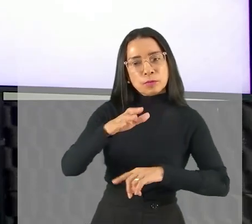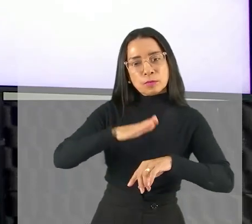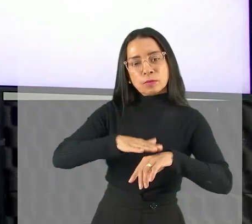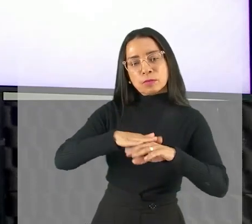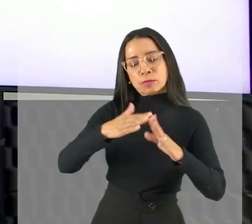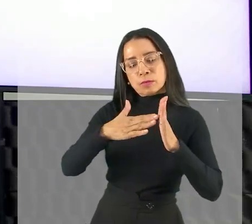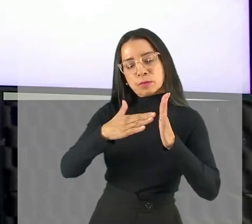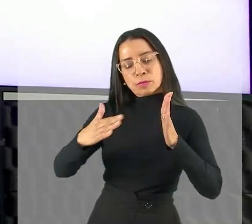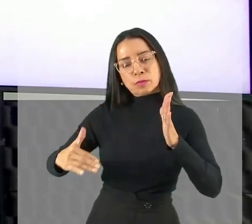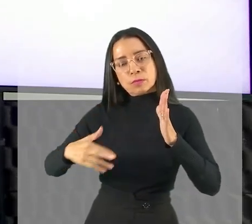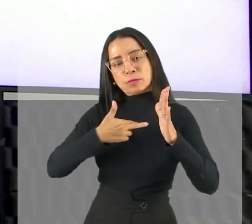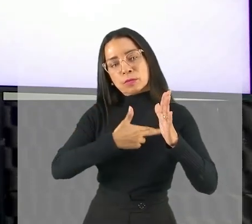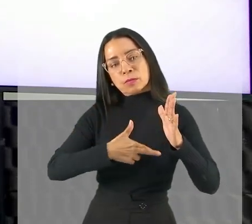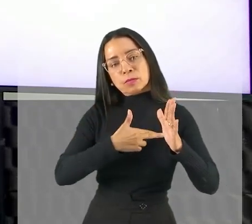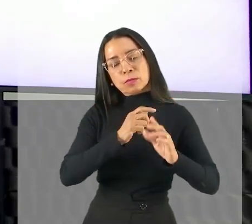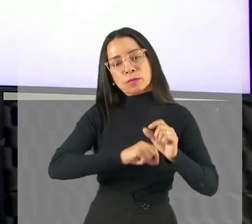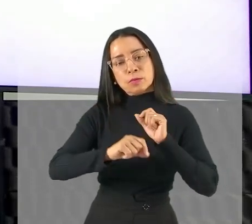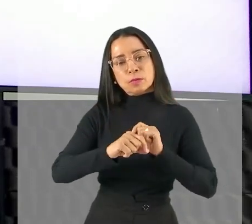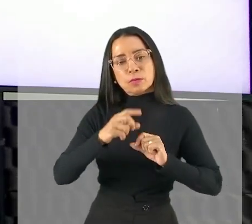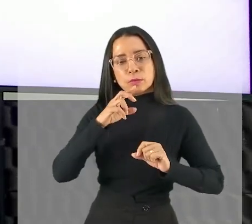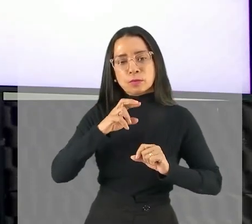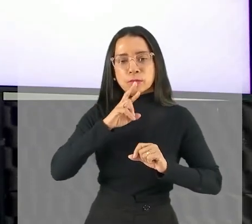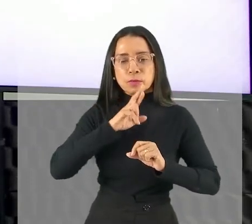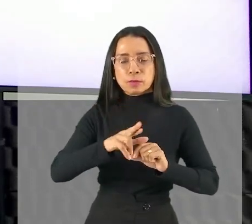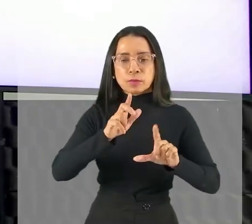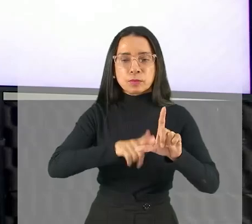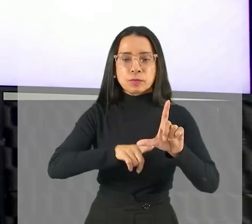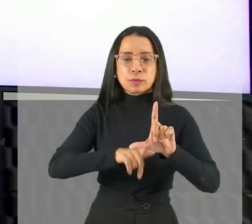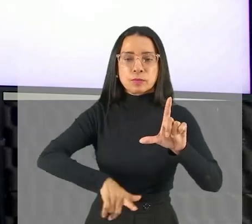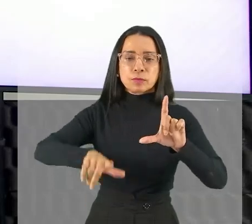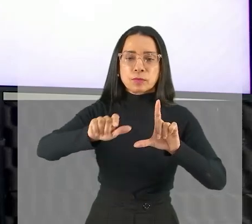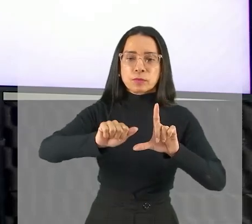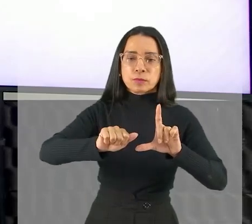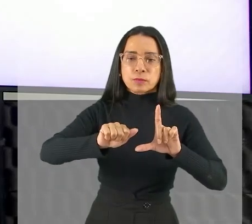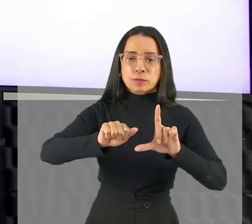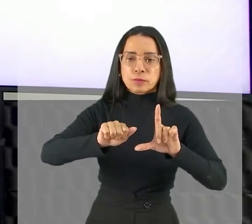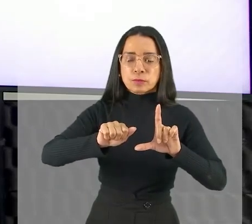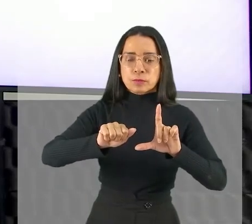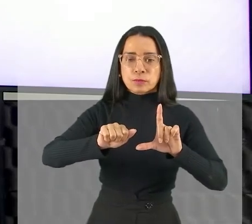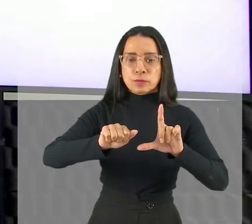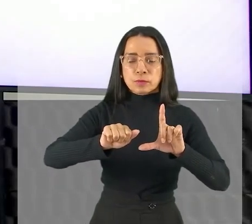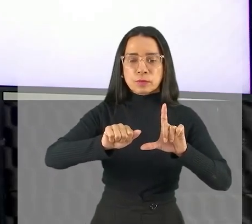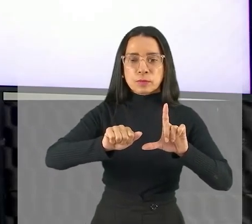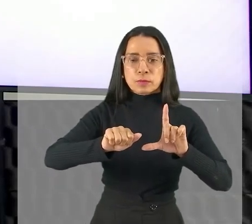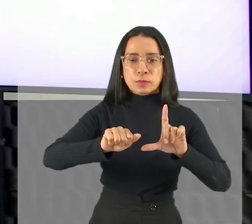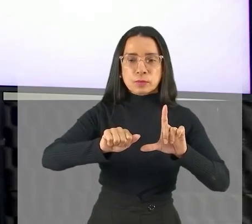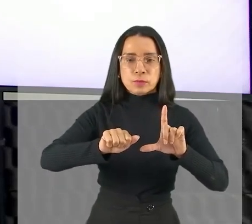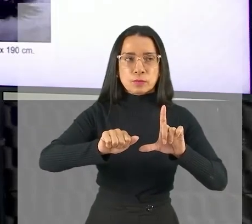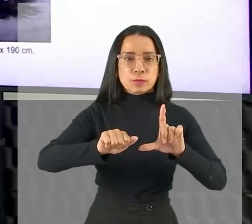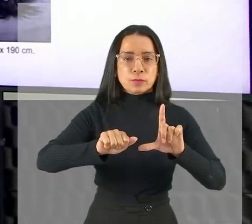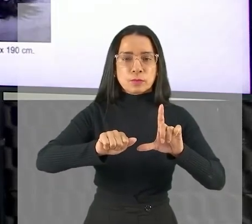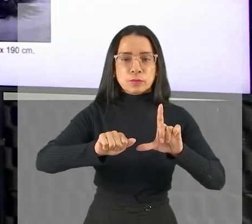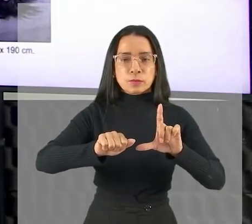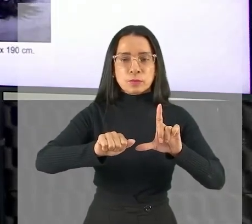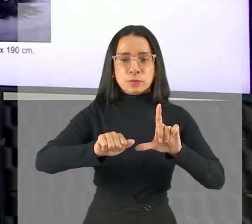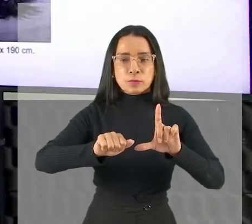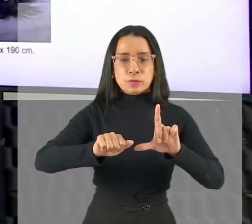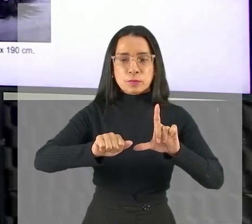estética romântica? Vamos para a alternativa A. A exaltação do retrato fiel da beleza feminina, aí eu vou